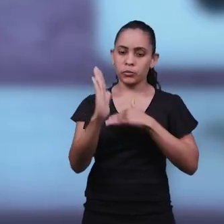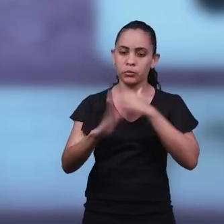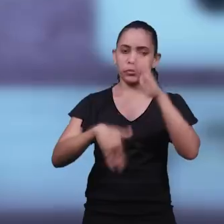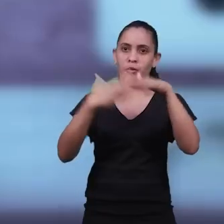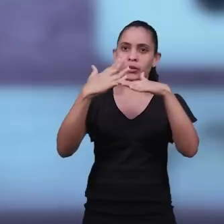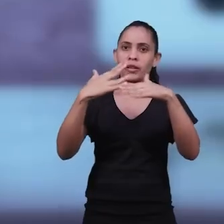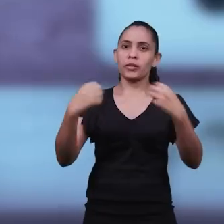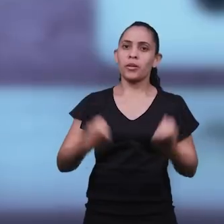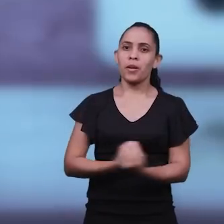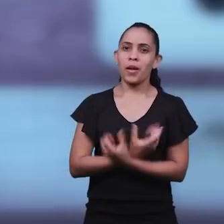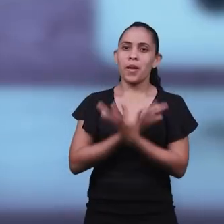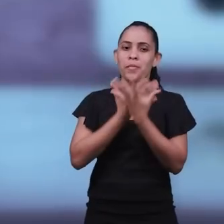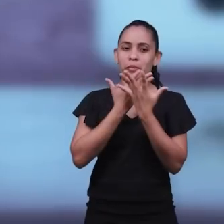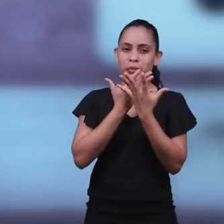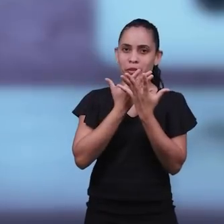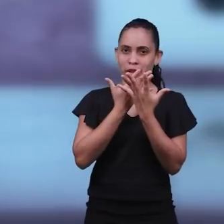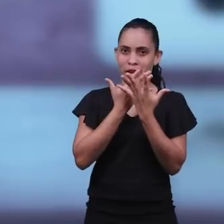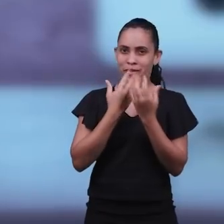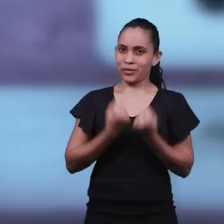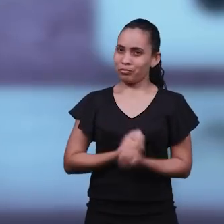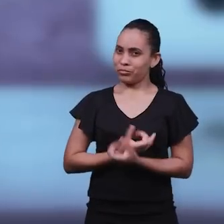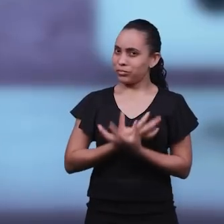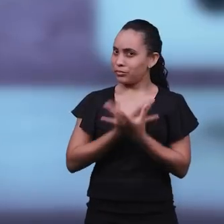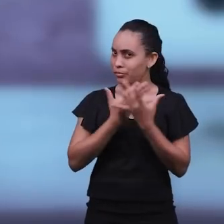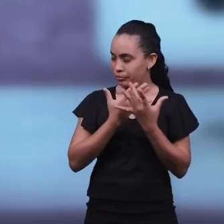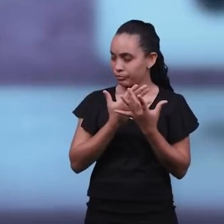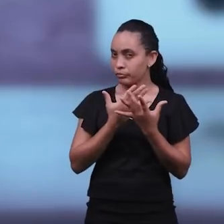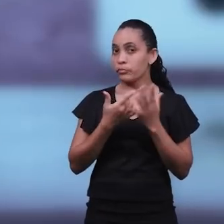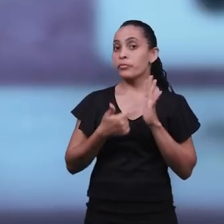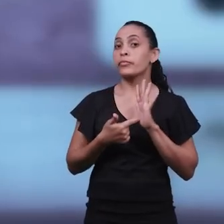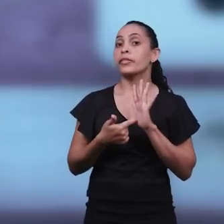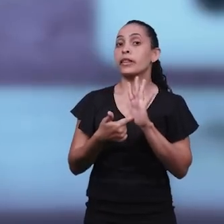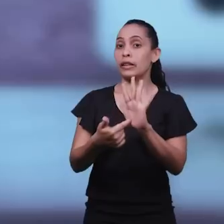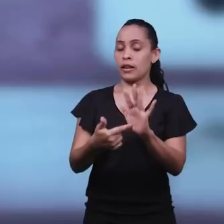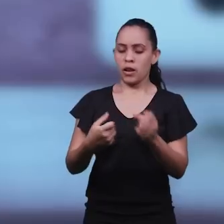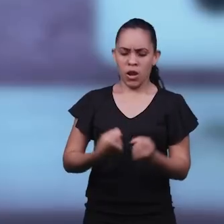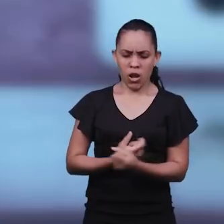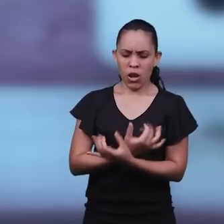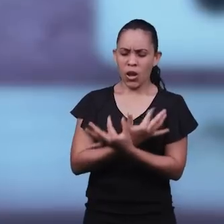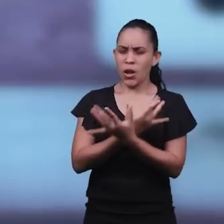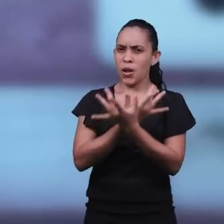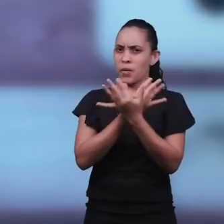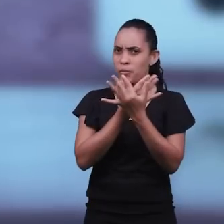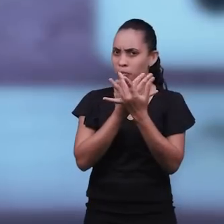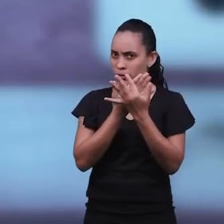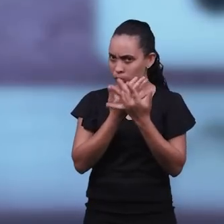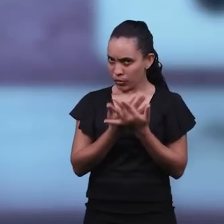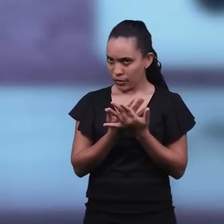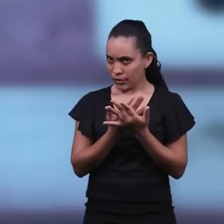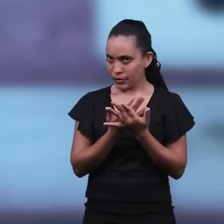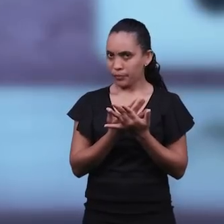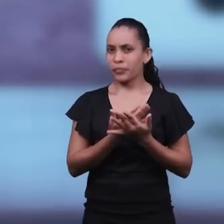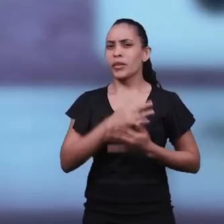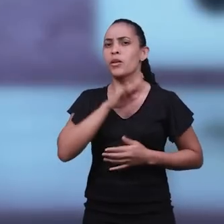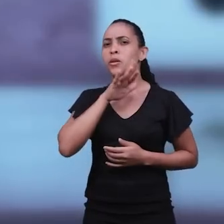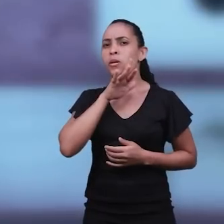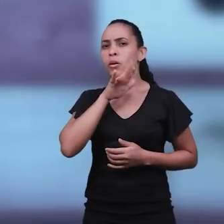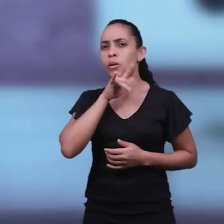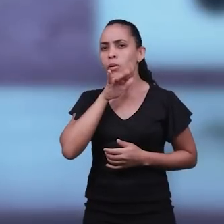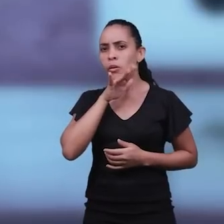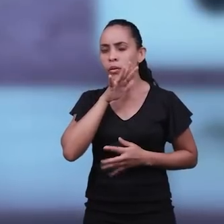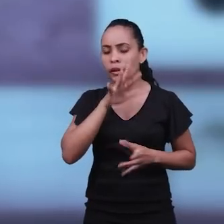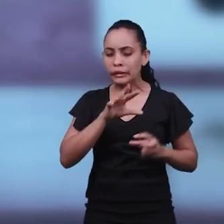processos emocionais. E existem evidências de que emoções negativas